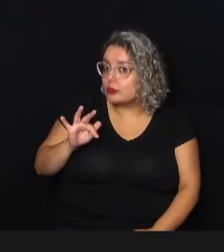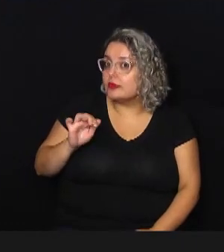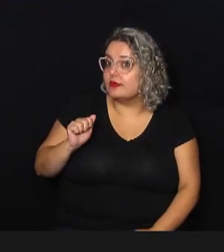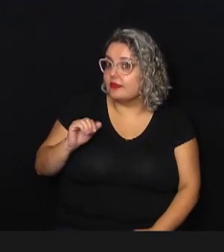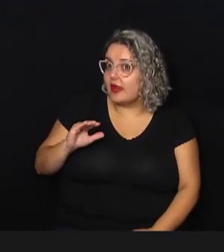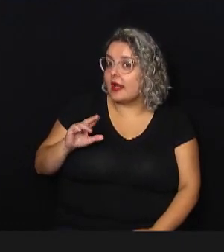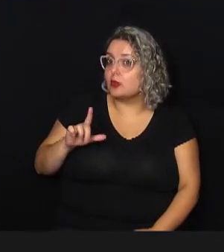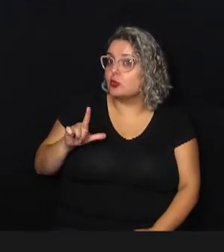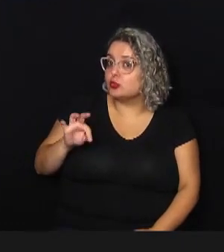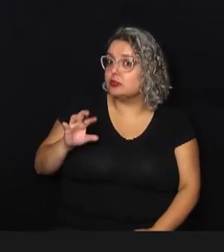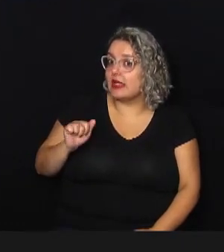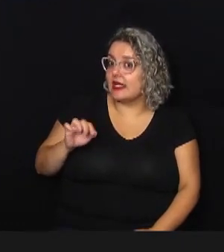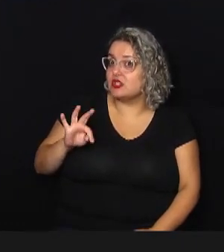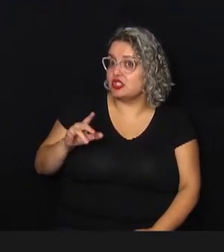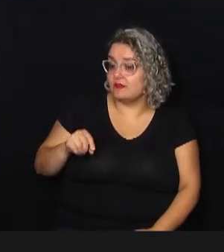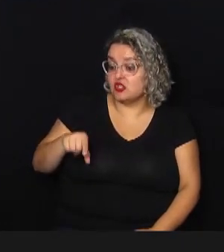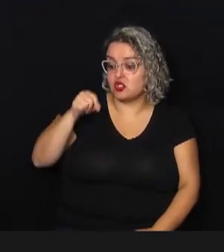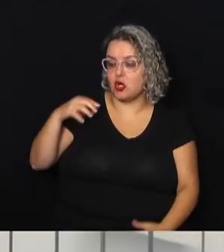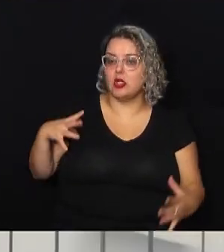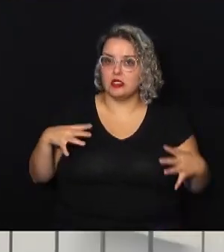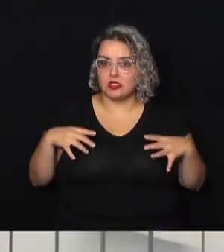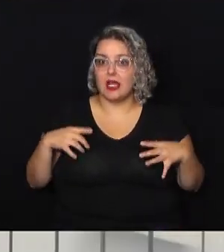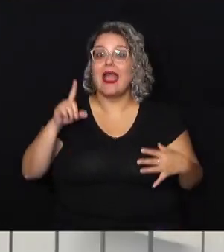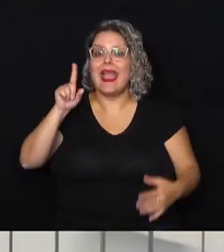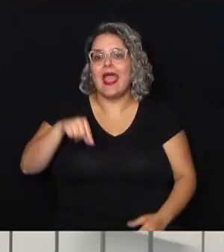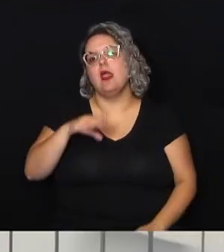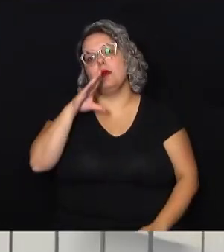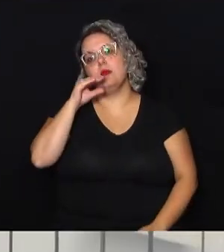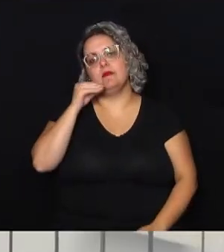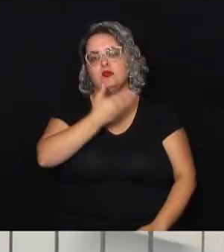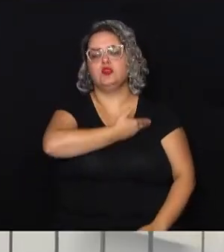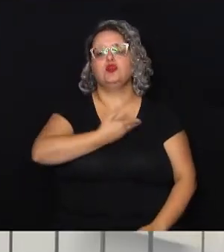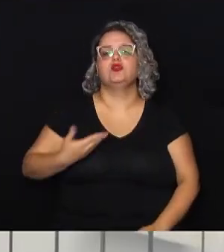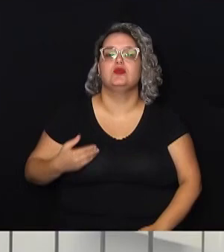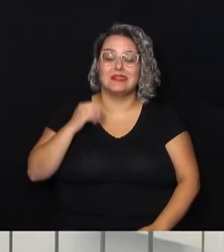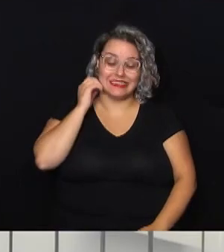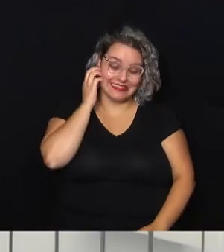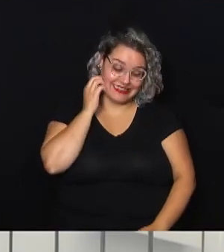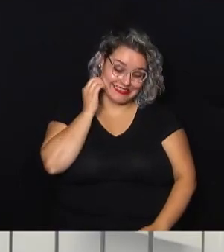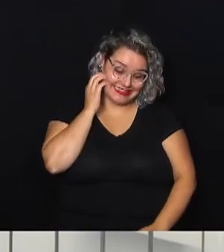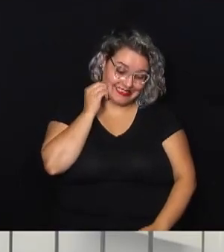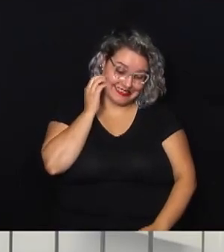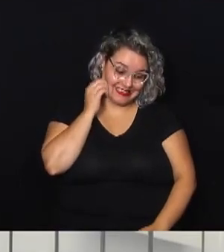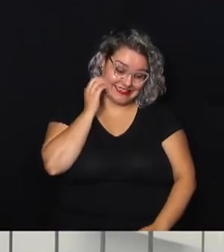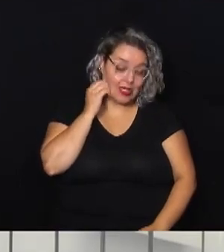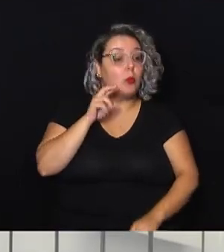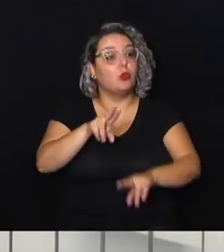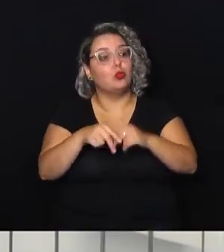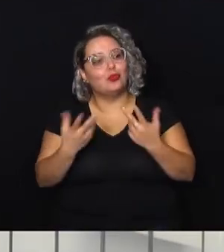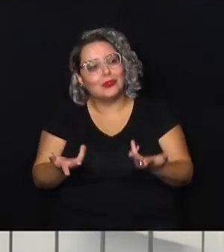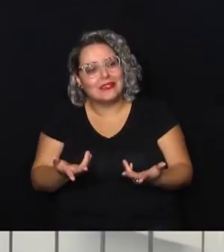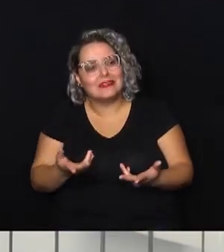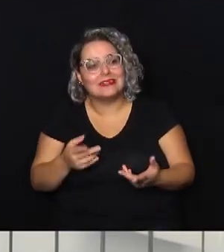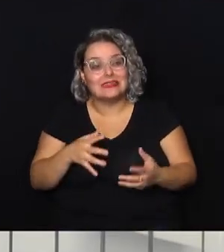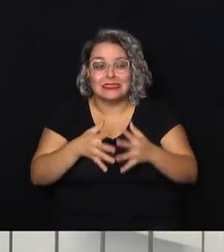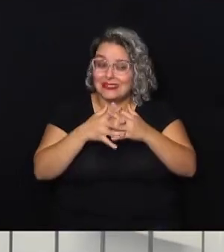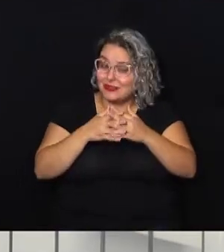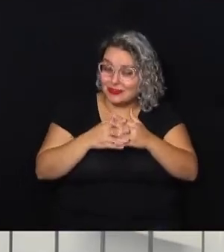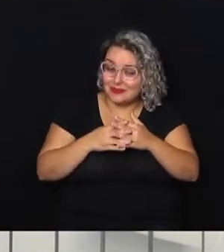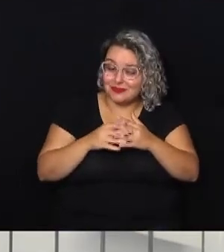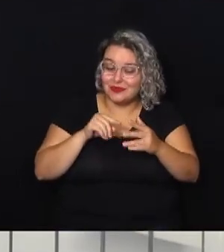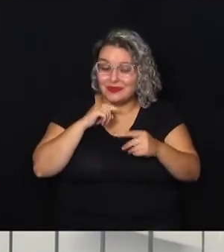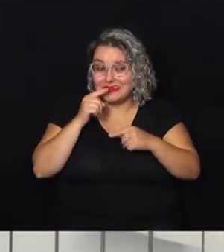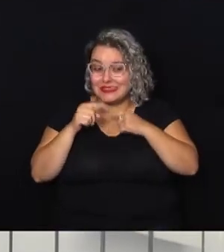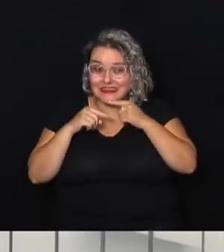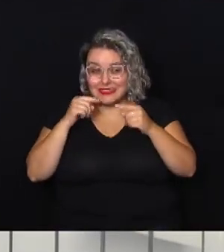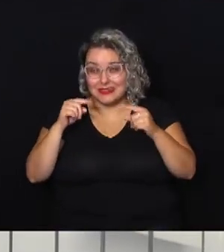servidores. Por isso que as pessoas às vezes ficam em dúvida e até meio perdida, né? Fala, peraí, deixa eu consultar o horário, porque aqui vai